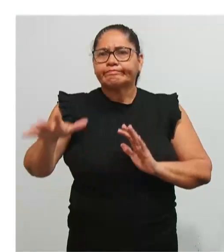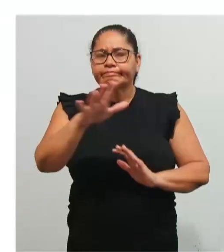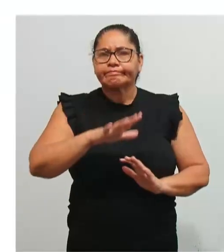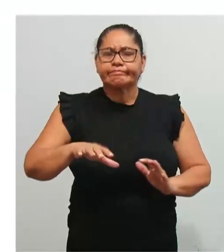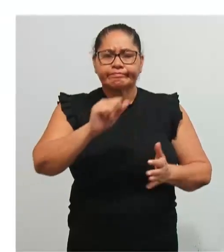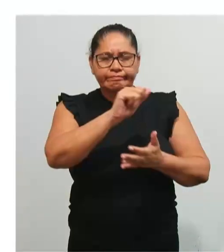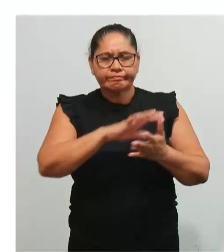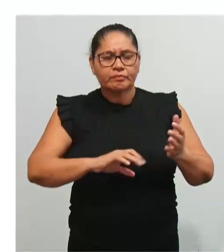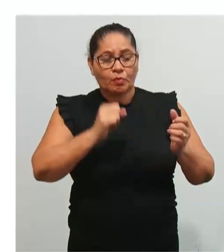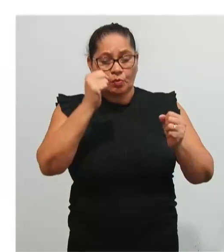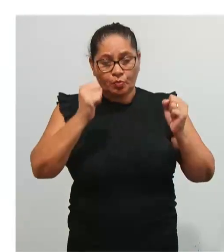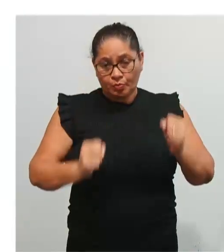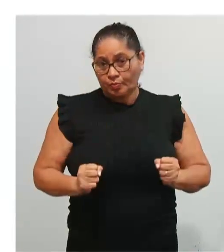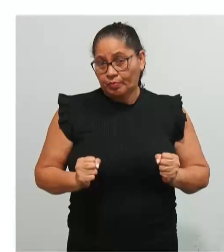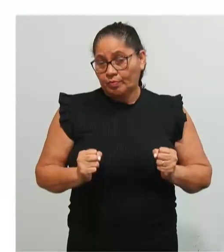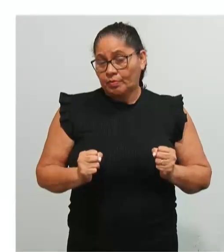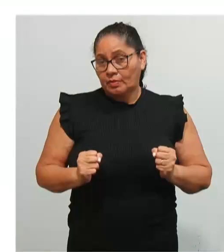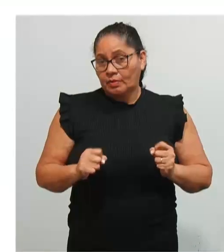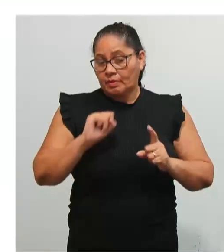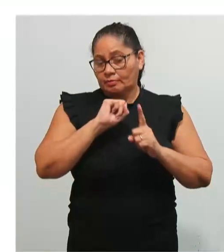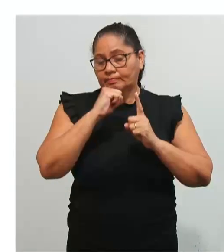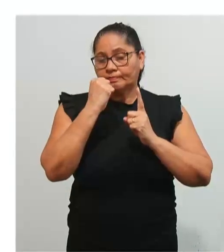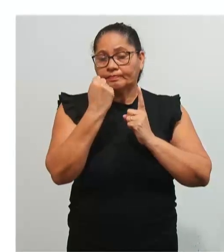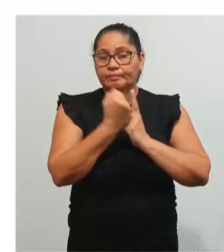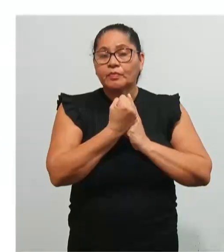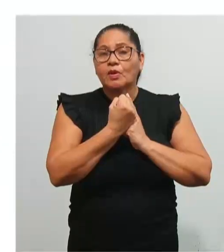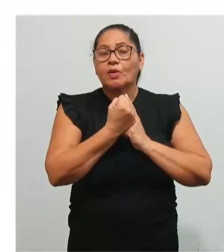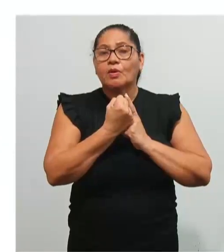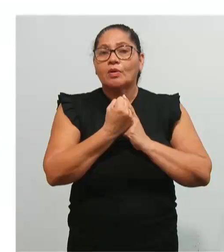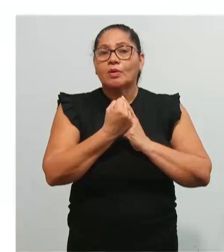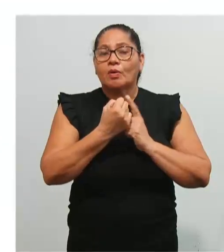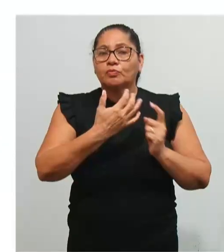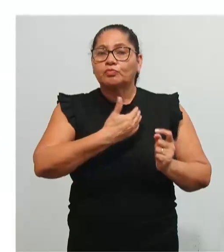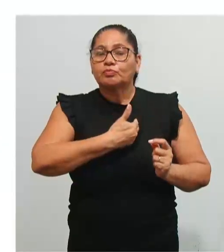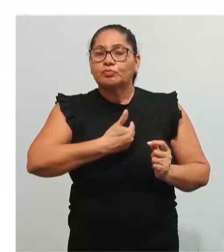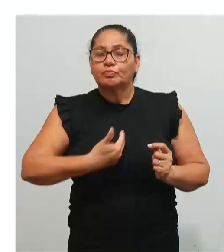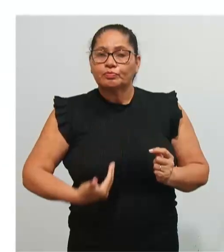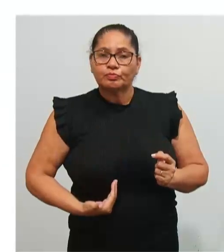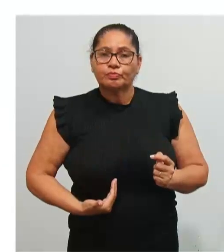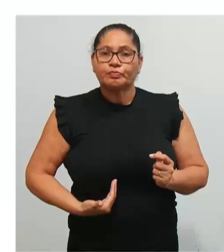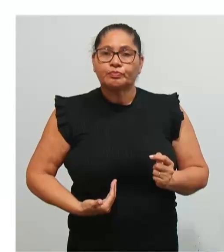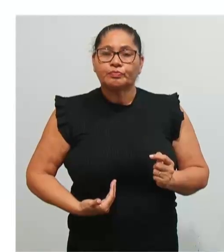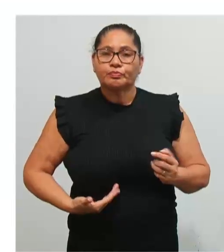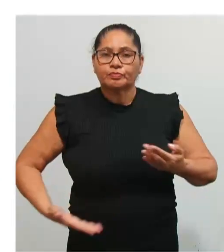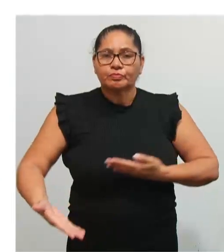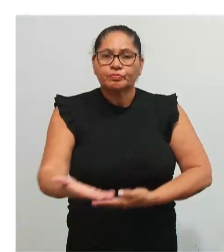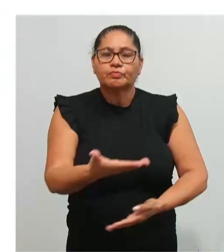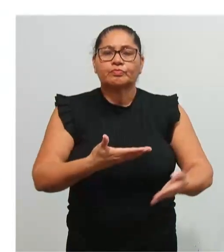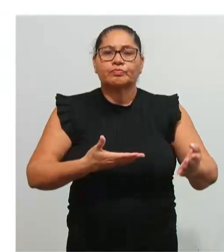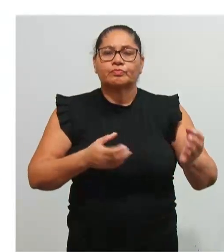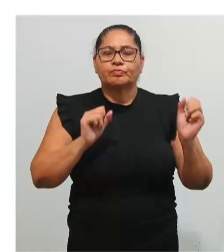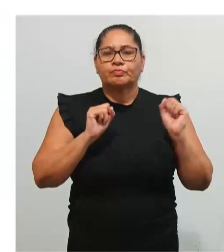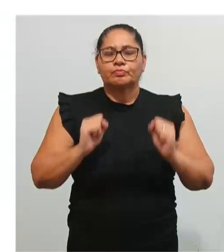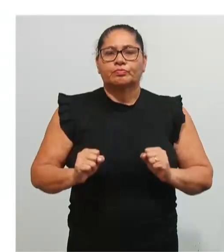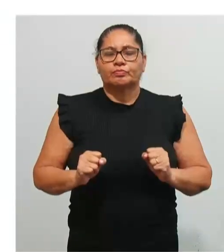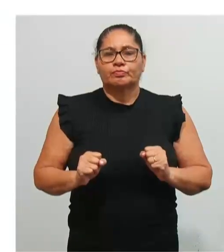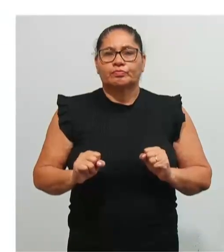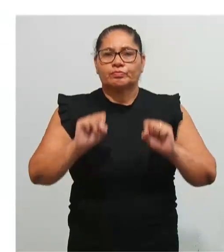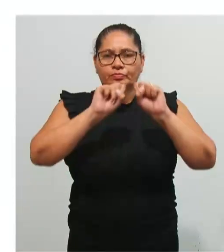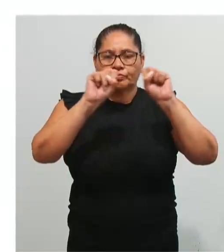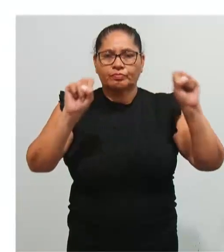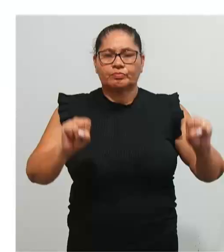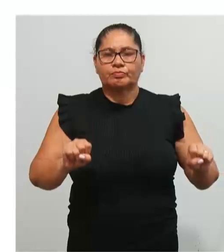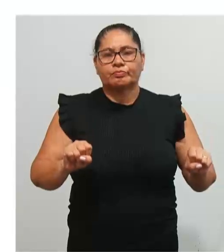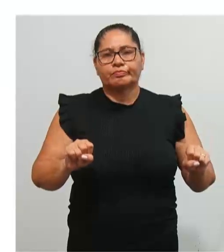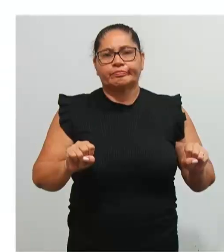exercício do poder em uma dada sociedade, como forma de governo, as relações entre os poderes e os sistemas partidários,